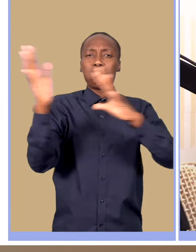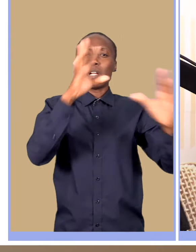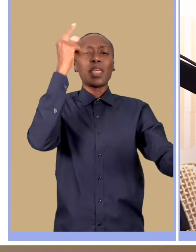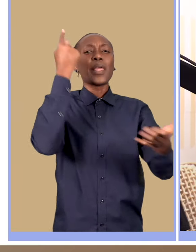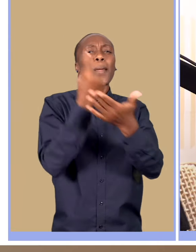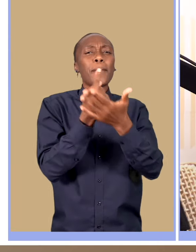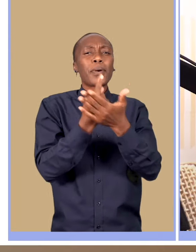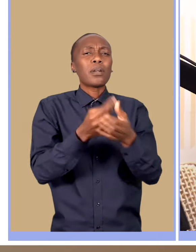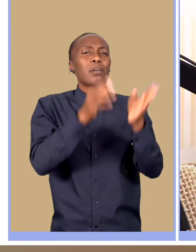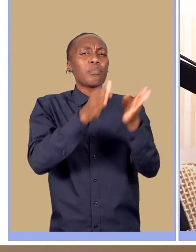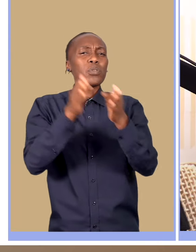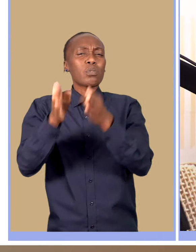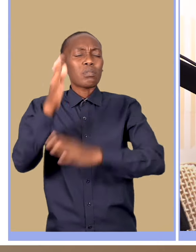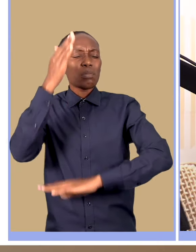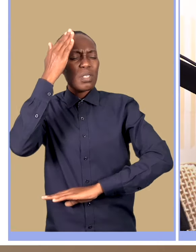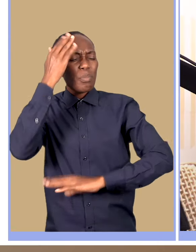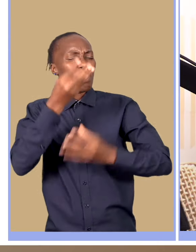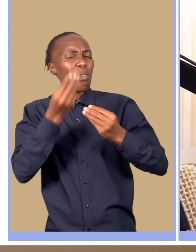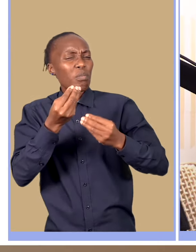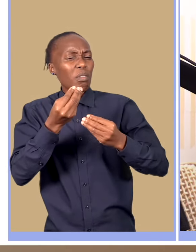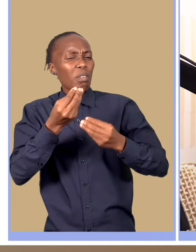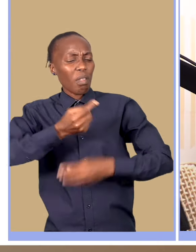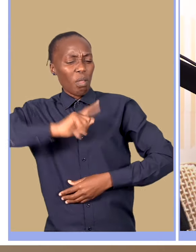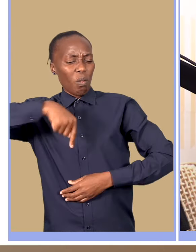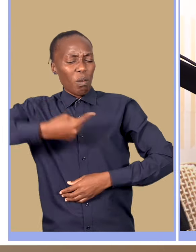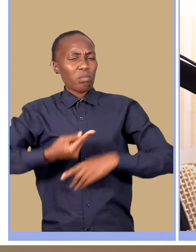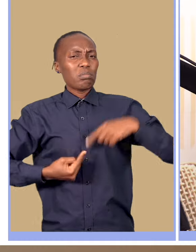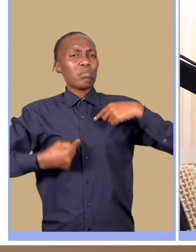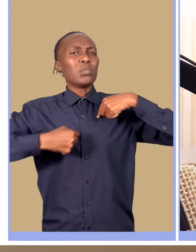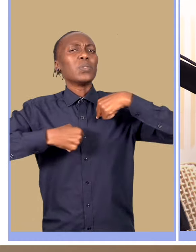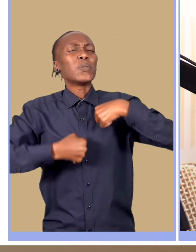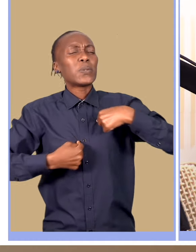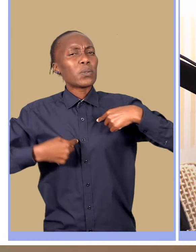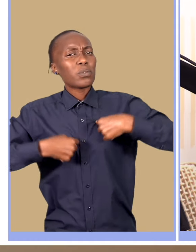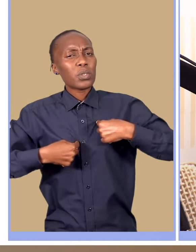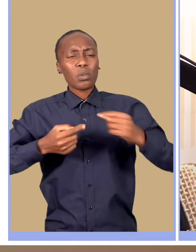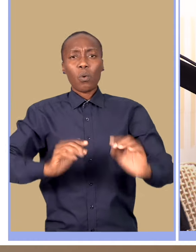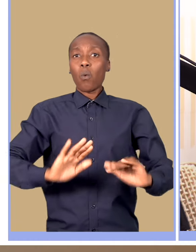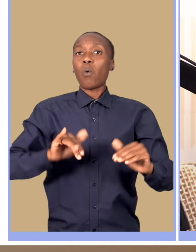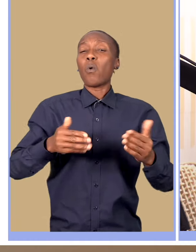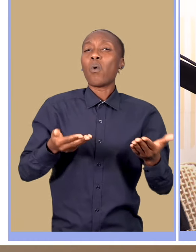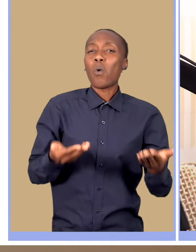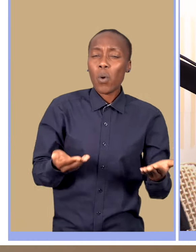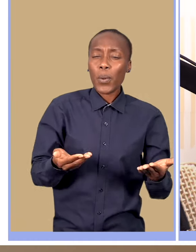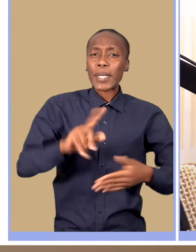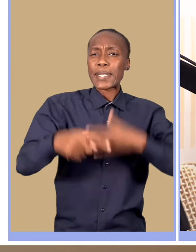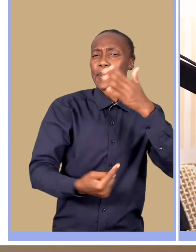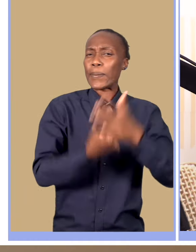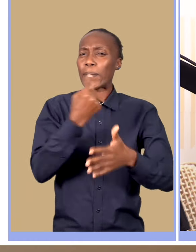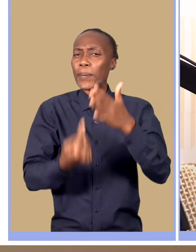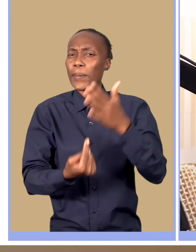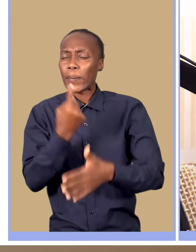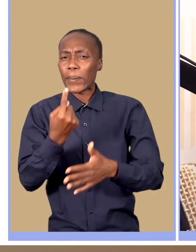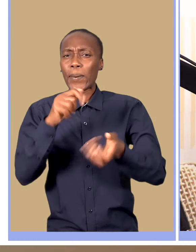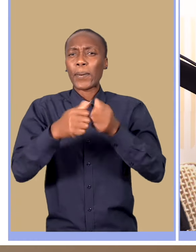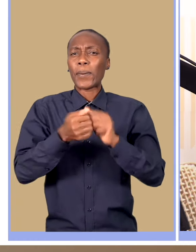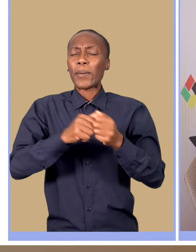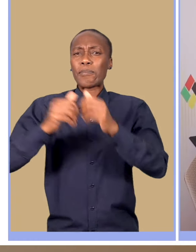pessoas saibam, não é? Da sua condição de vulnerabilidade em relação a que tipo de evento